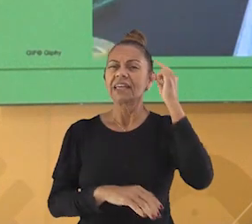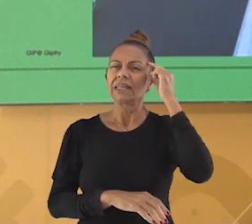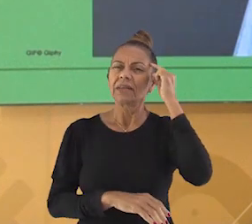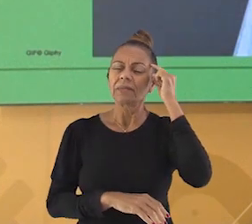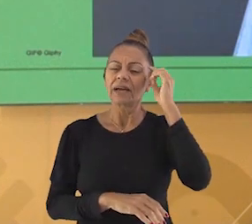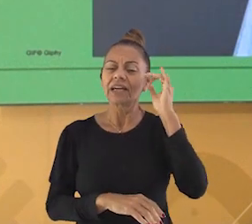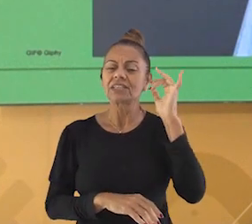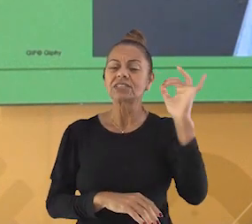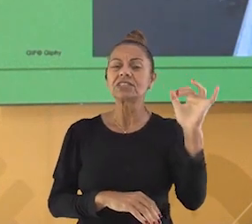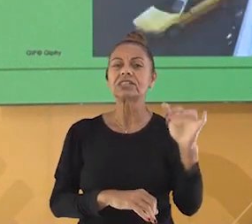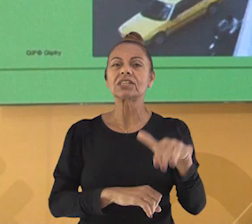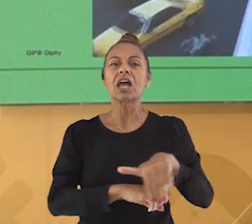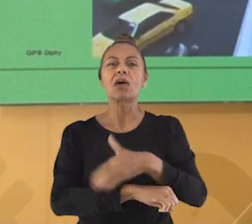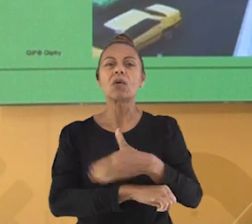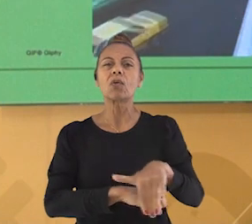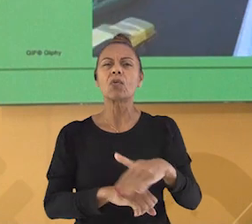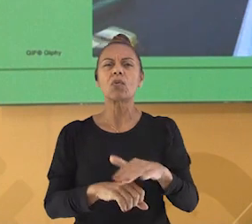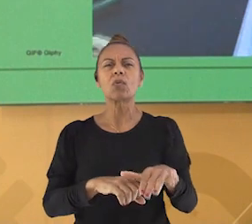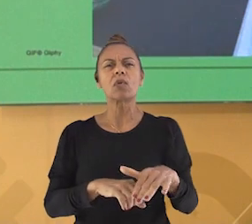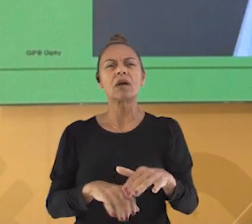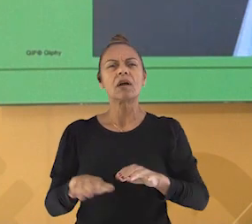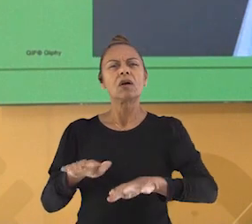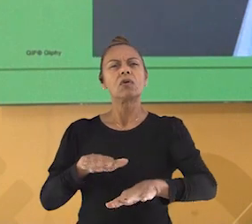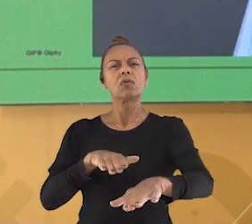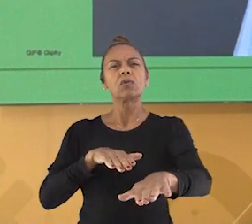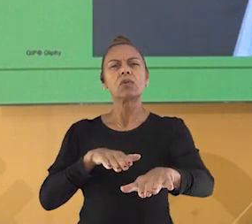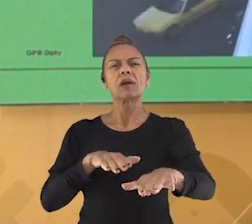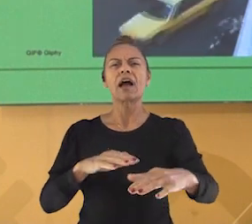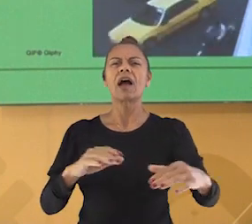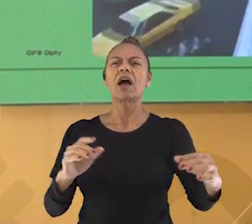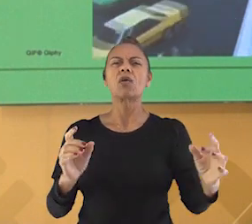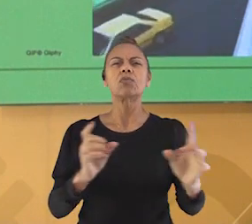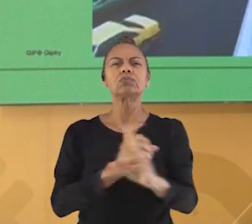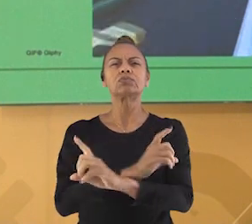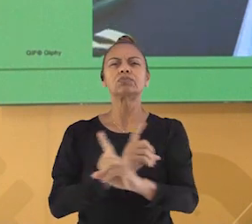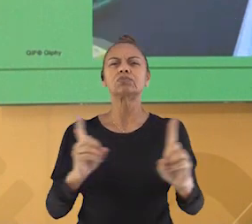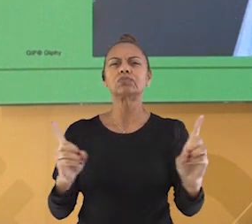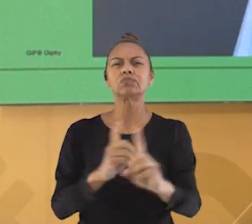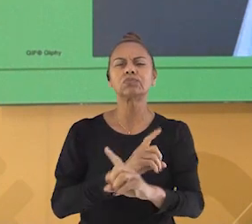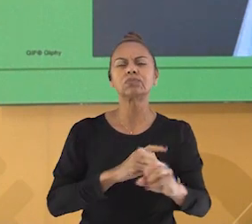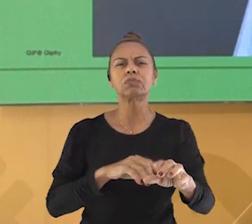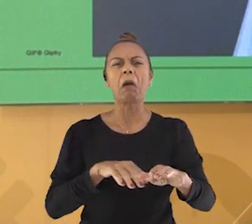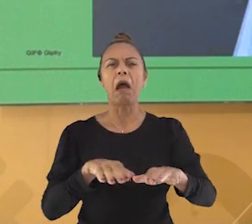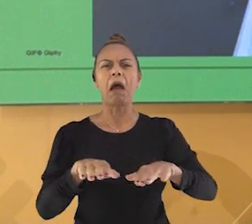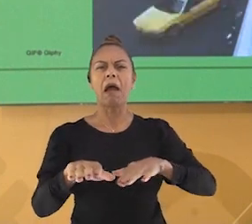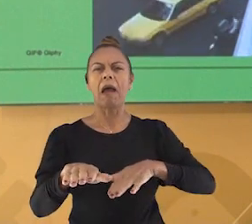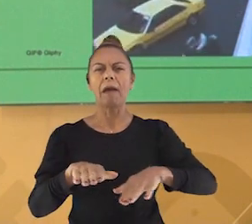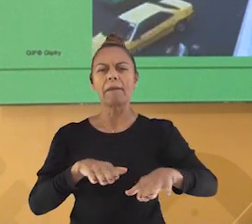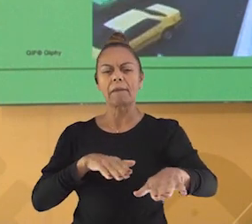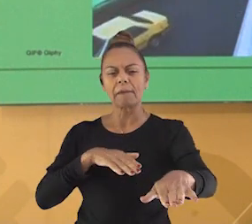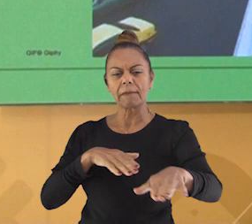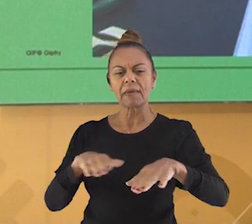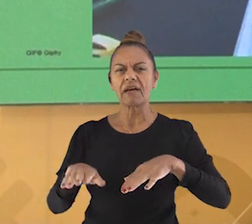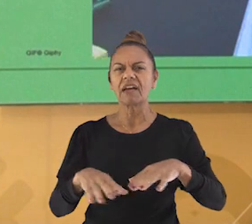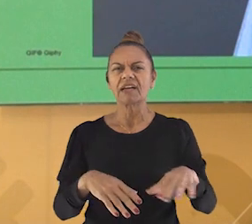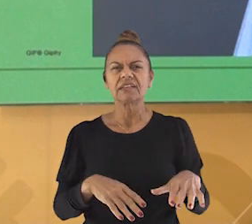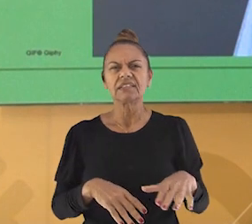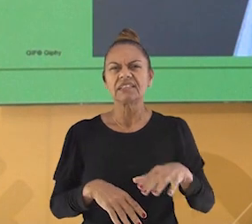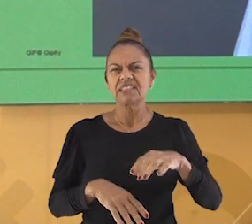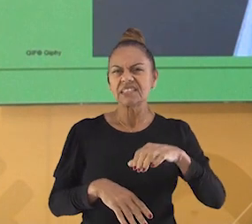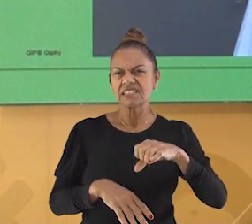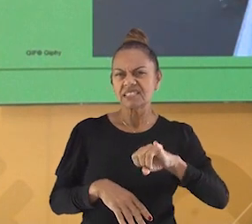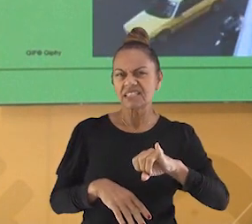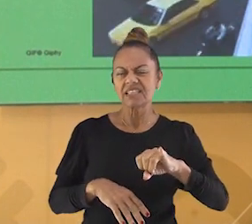só uma rua movimentada, daquelas ruas que passam carros o tempo todo. Se não houvessem regras, se não houvesse